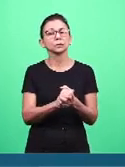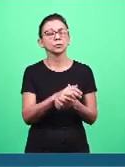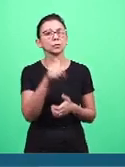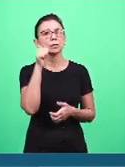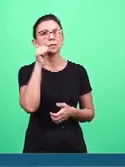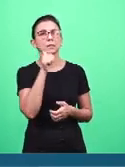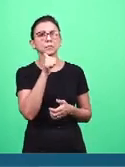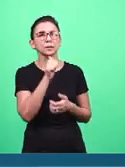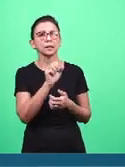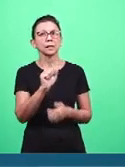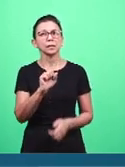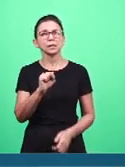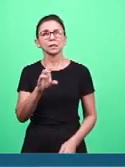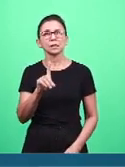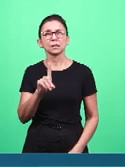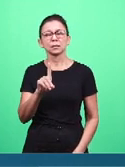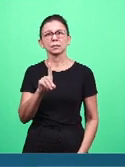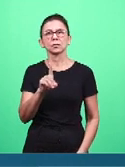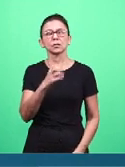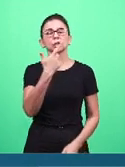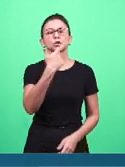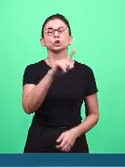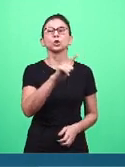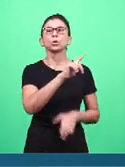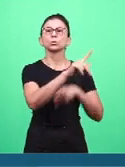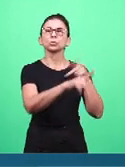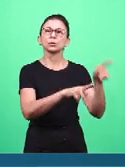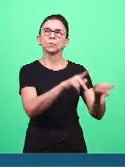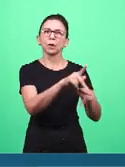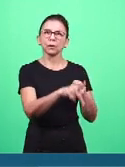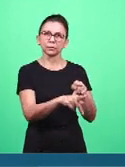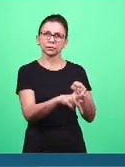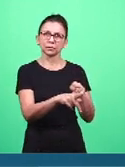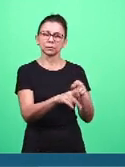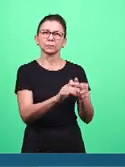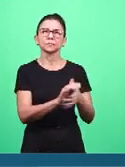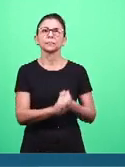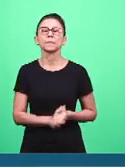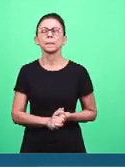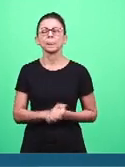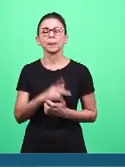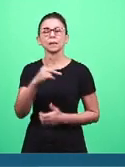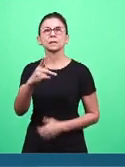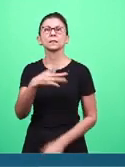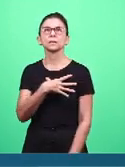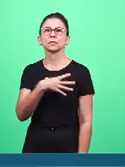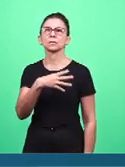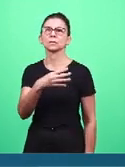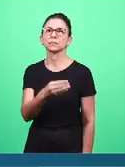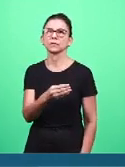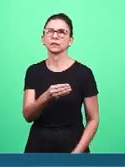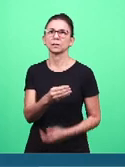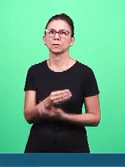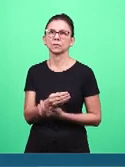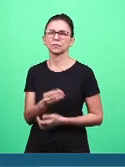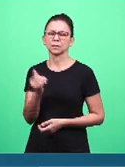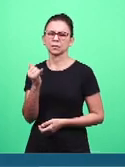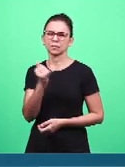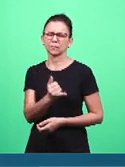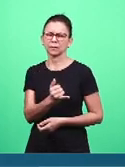o texto. Vamos colocar e vamos fazer agora a pergunta no texto. Eu não sei se já está feita. A segunda pergunta está